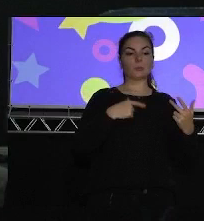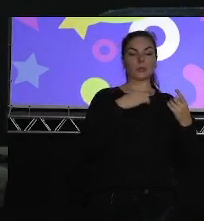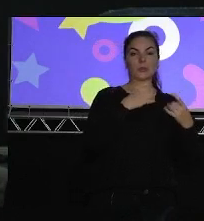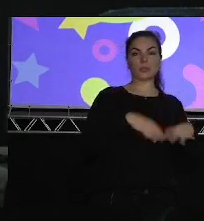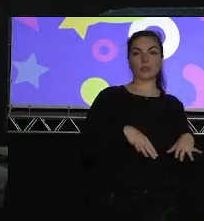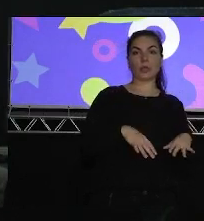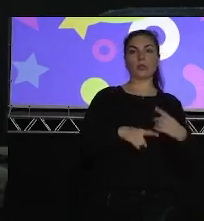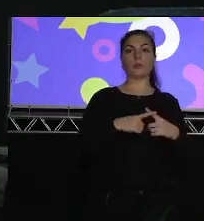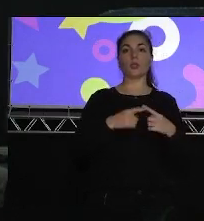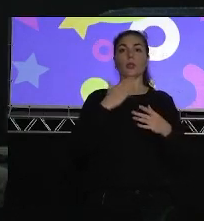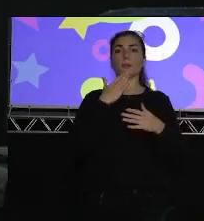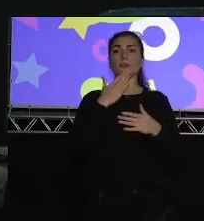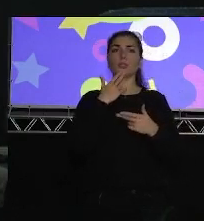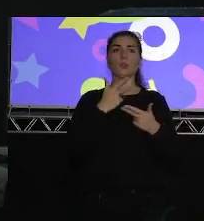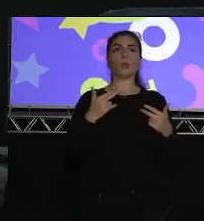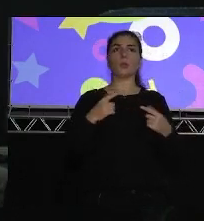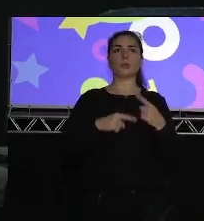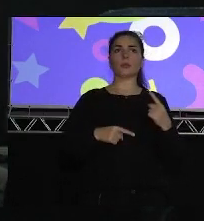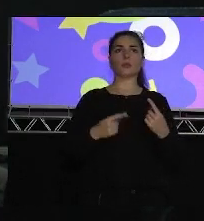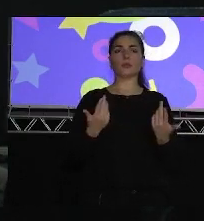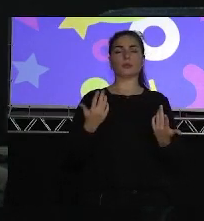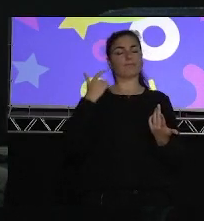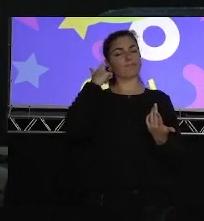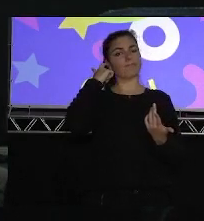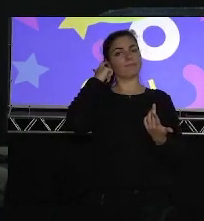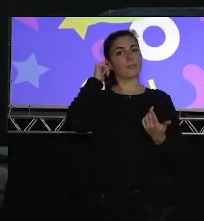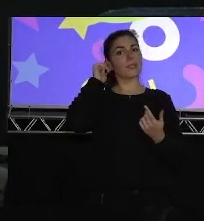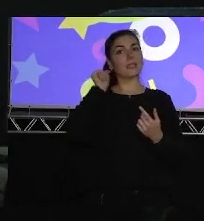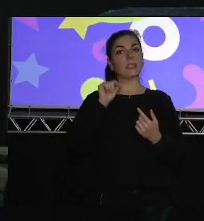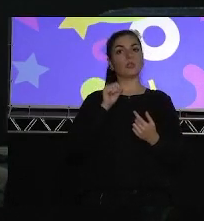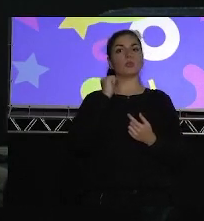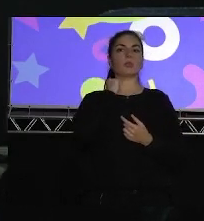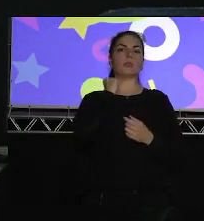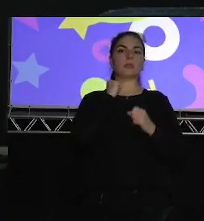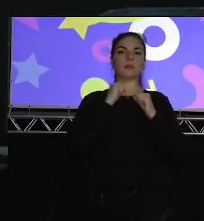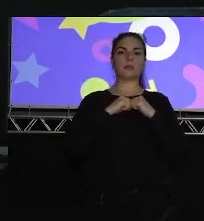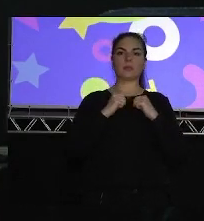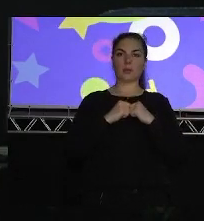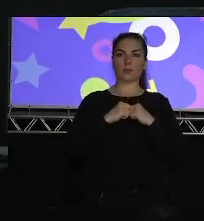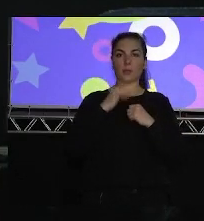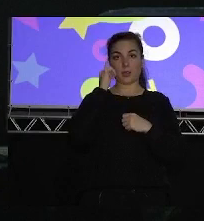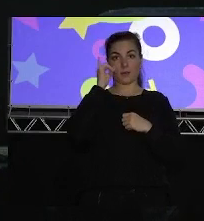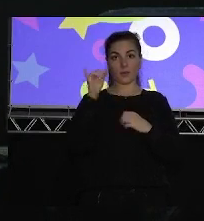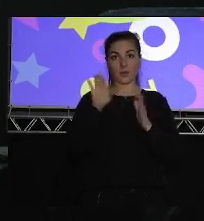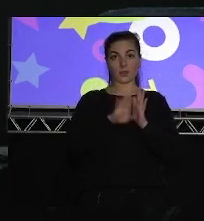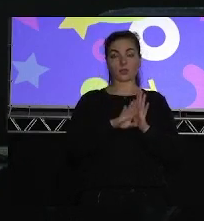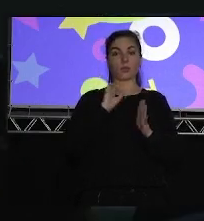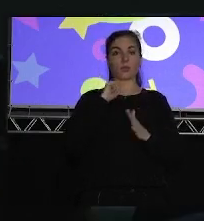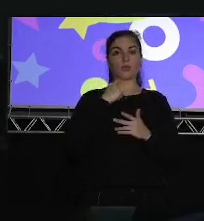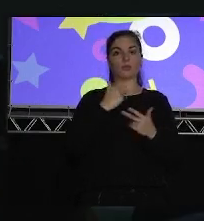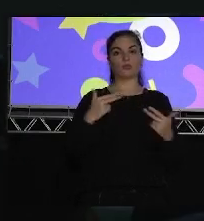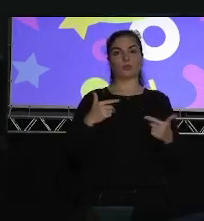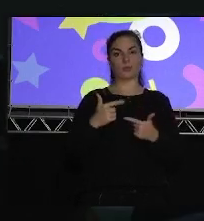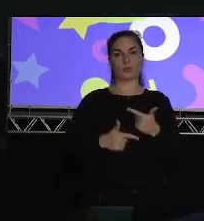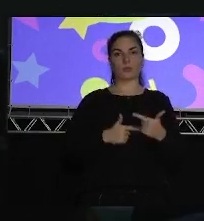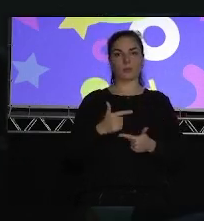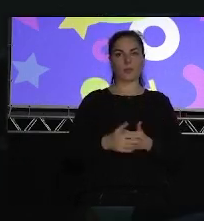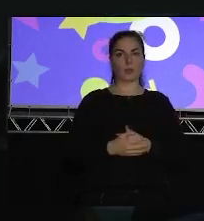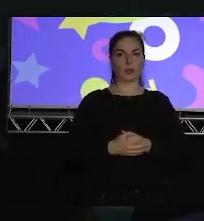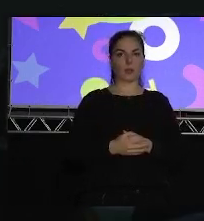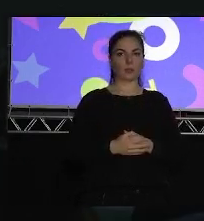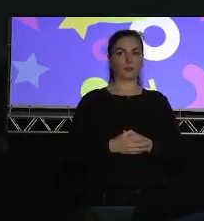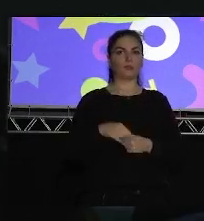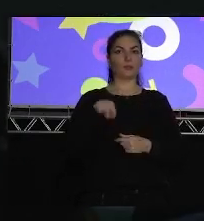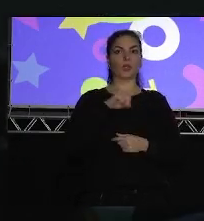Porque os caras pediam coisa que não tinha sentido. Isso é gerar estresse no sistema. Evita chegar lixo para trabalhar, entendeu? Descartamos